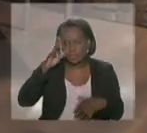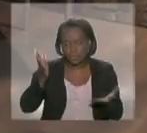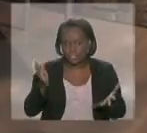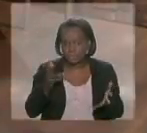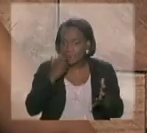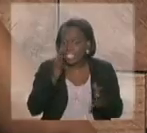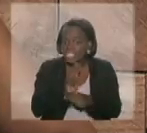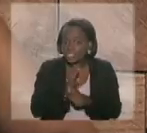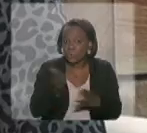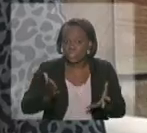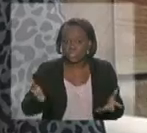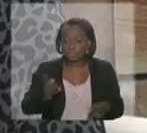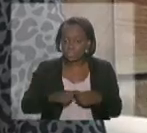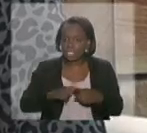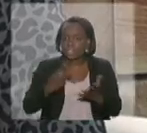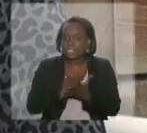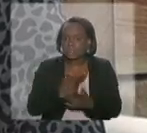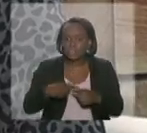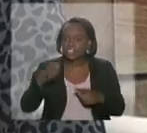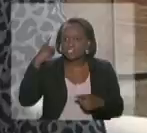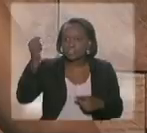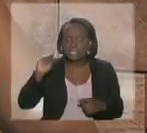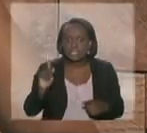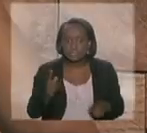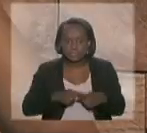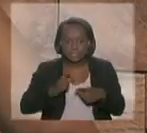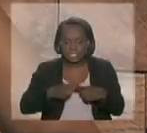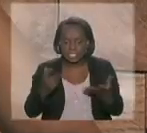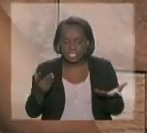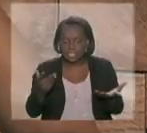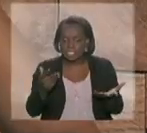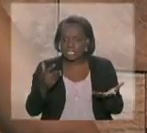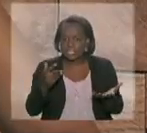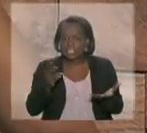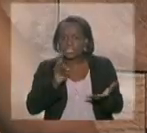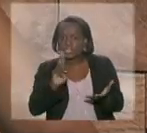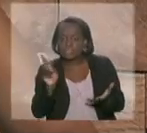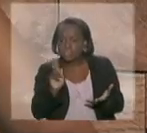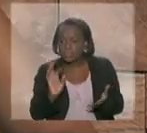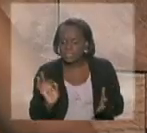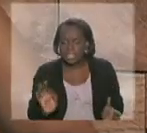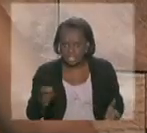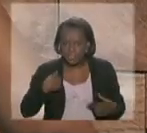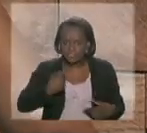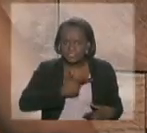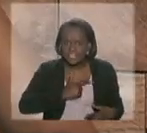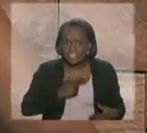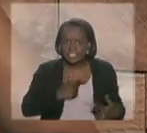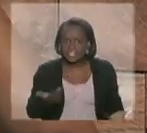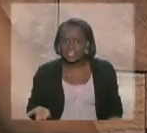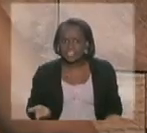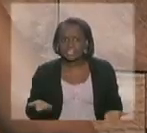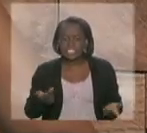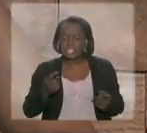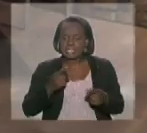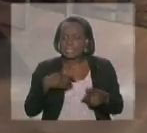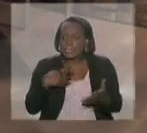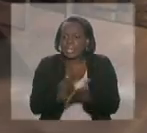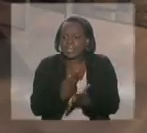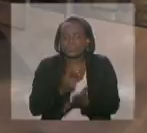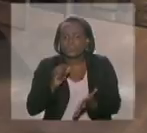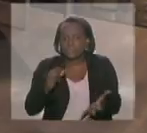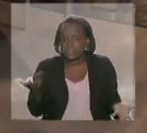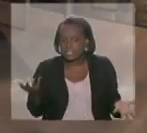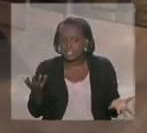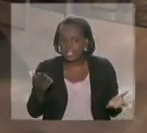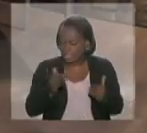hoje como se fosse hoje o que aconteceu Por que não me escolhi Por que que eu não fiquei nem entre as classificadas eu sou feia o que que eu tenho de